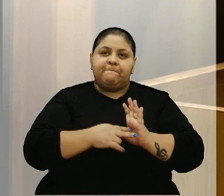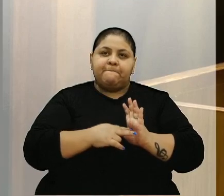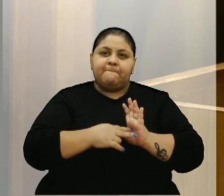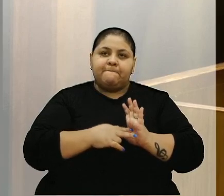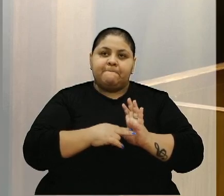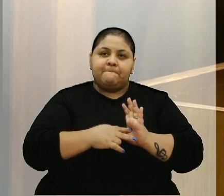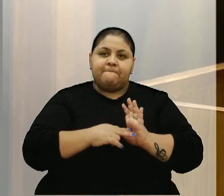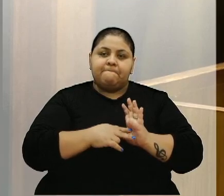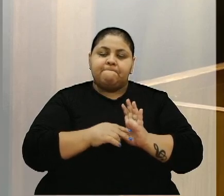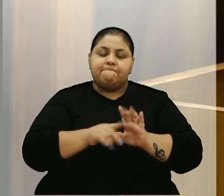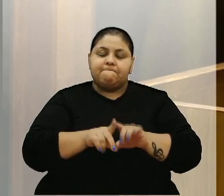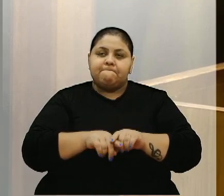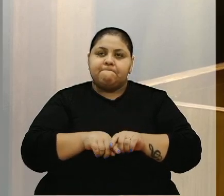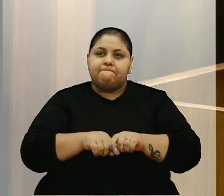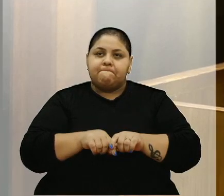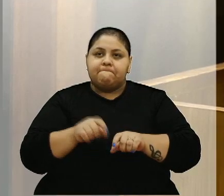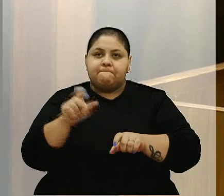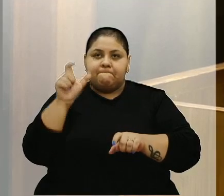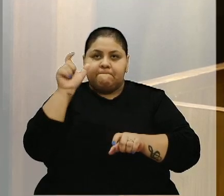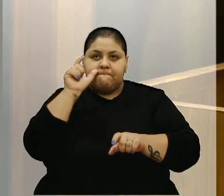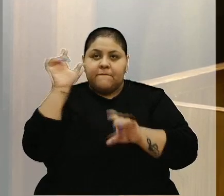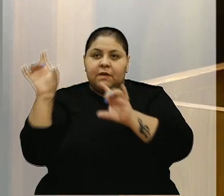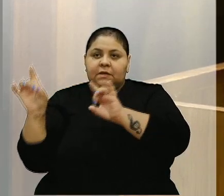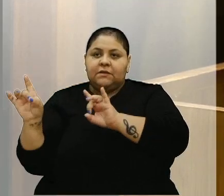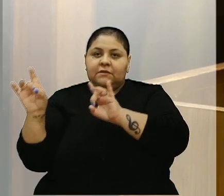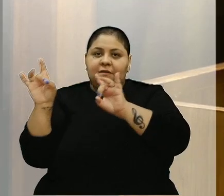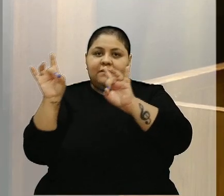A você que nos acompanha, então, pelas redes sociais,